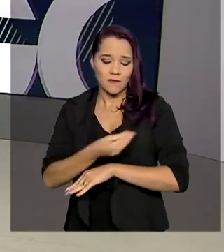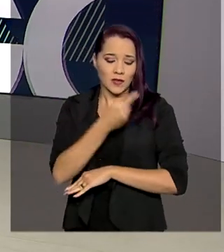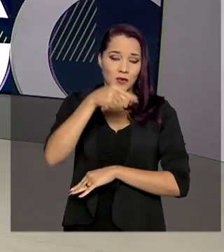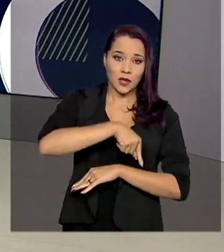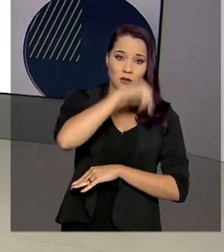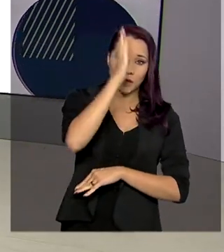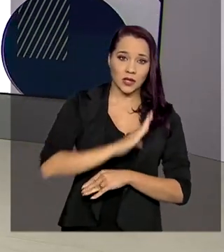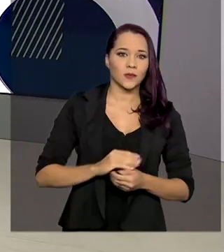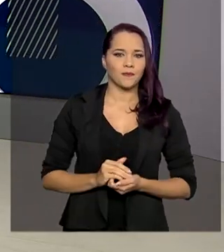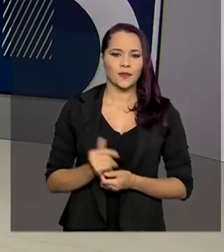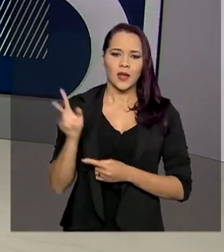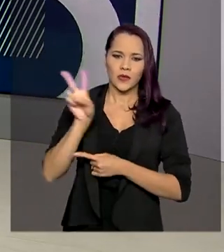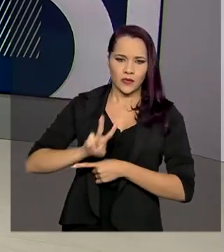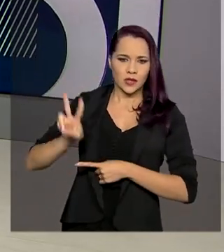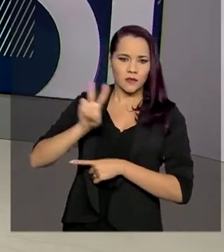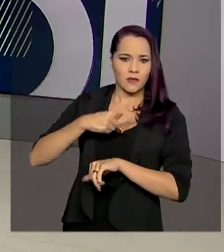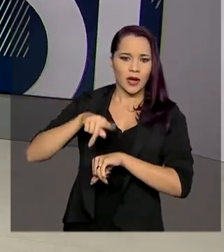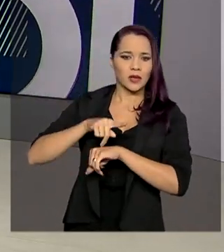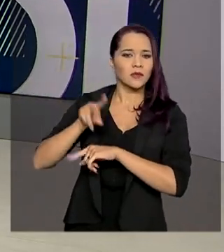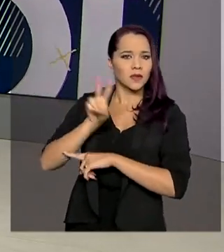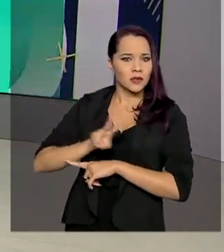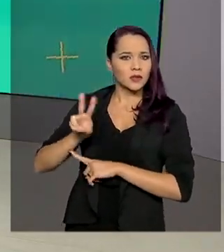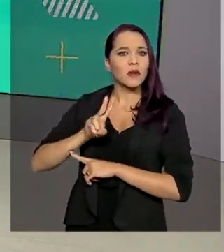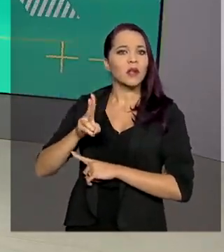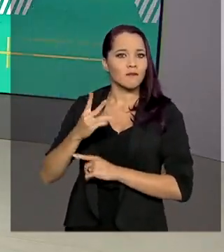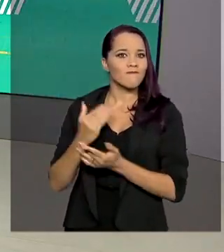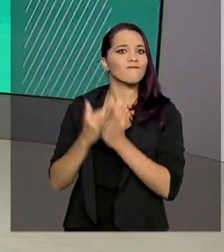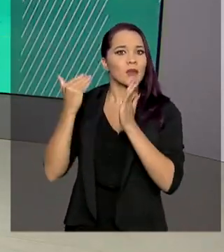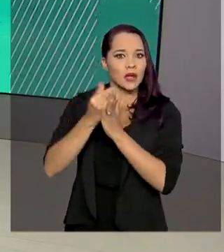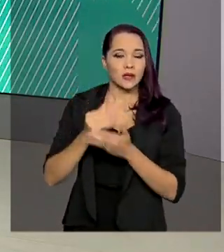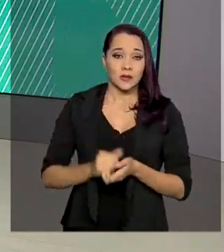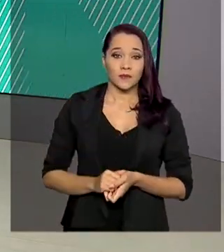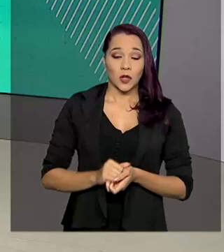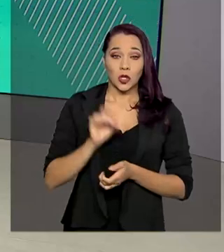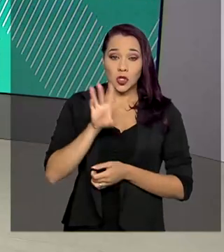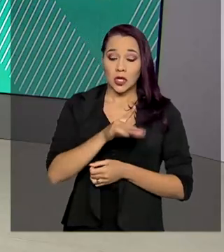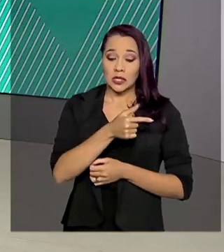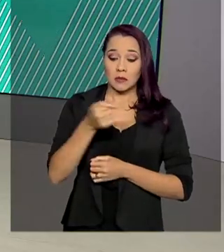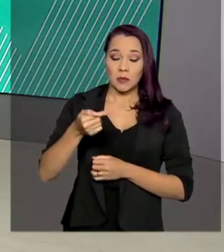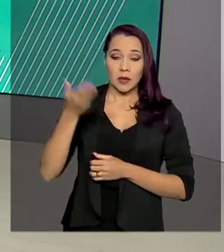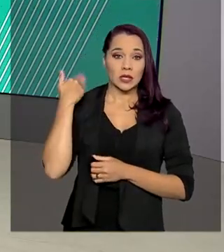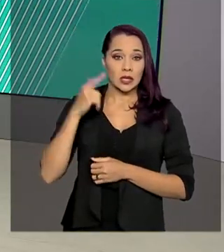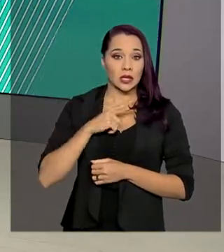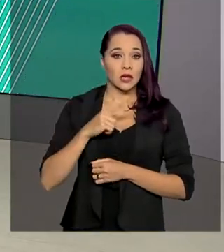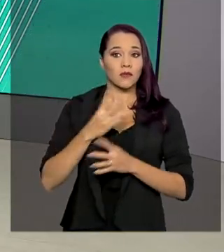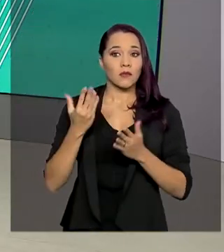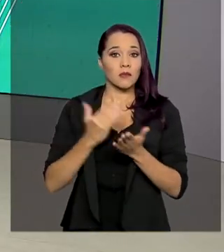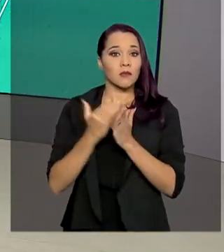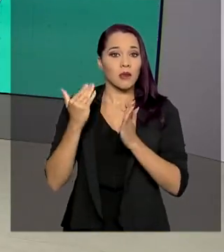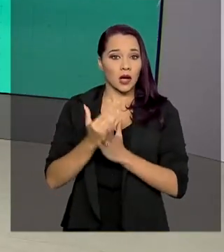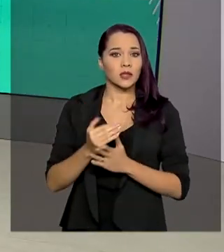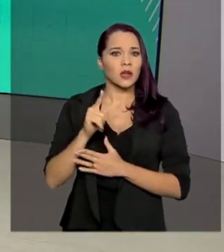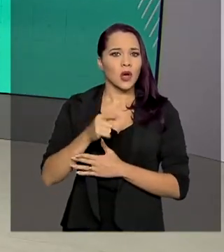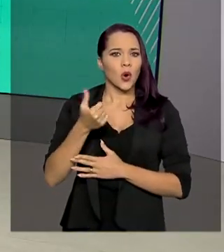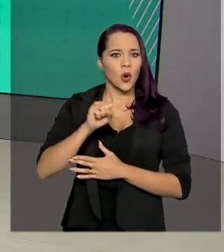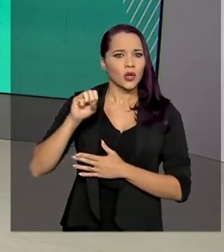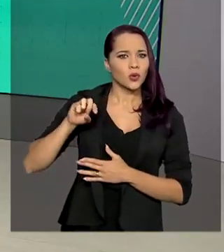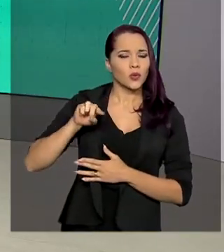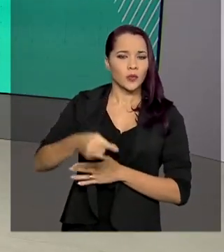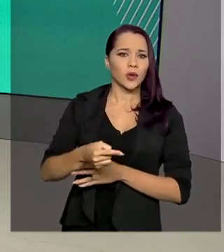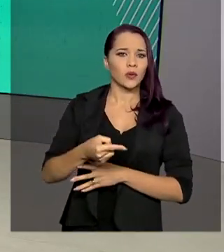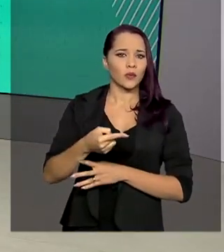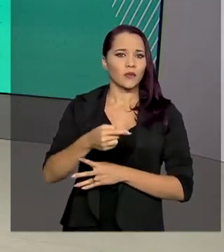os venezuelanos são a maioria. Só na última semana, o Brasil concedeu status de refugiado a quase 8 mil venezuelanos.